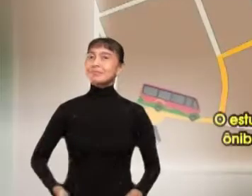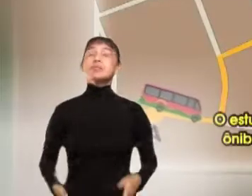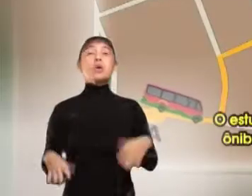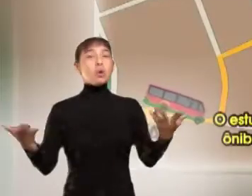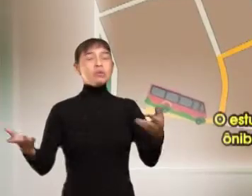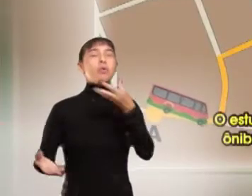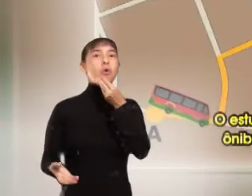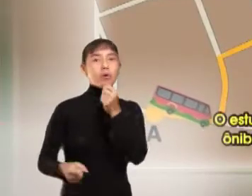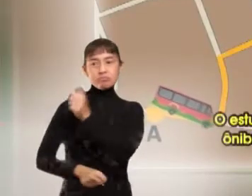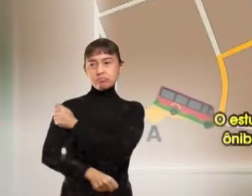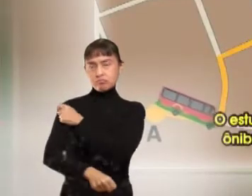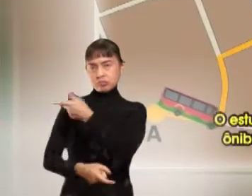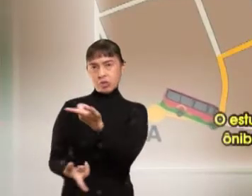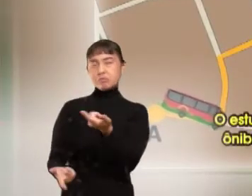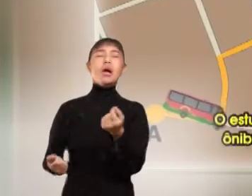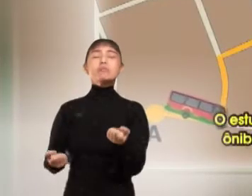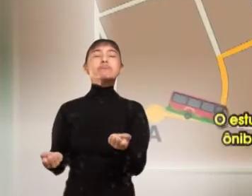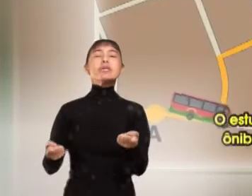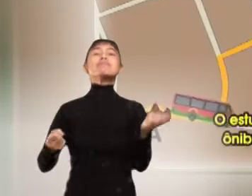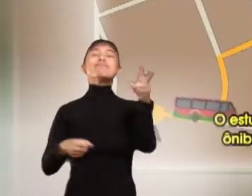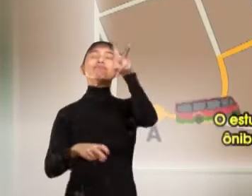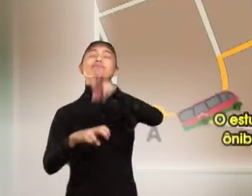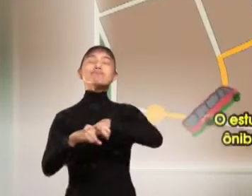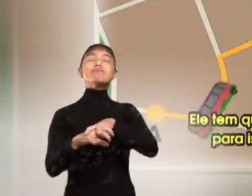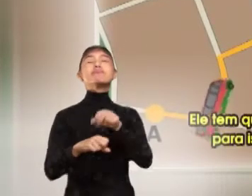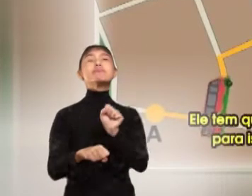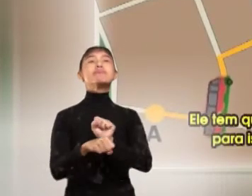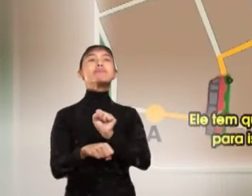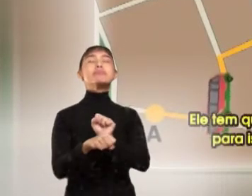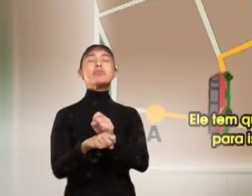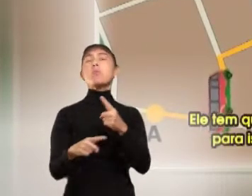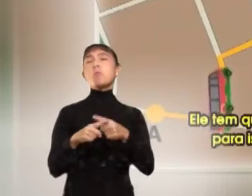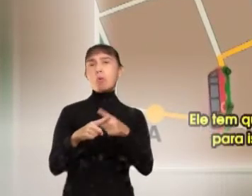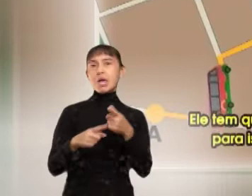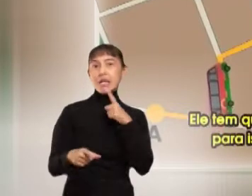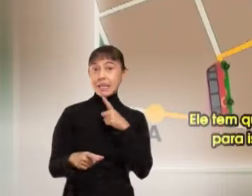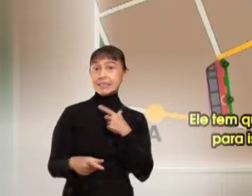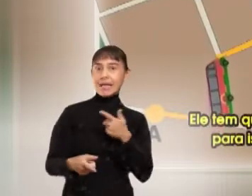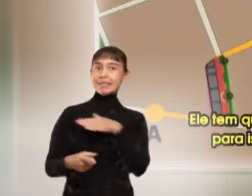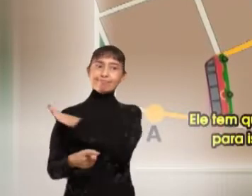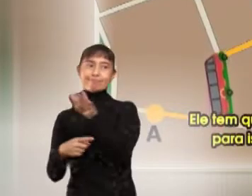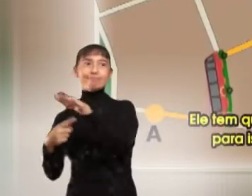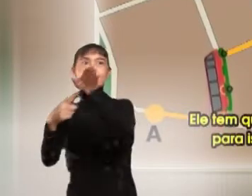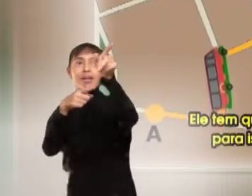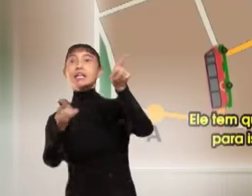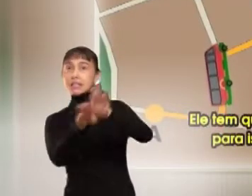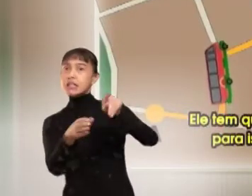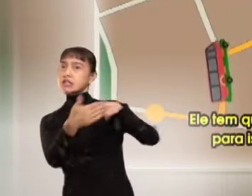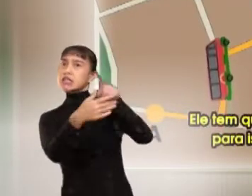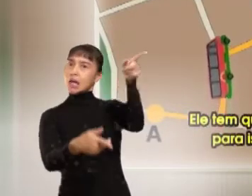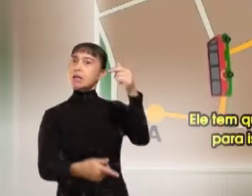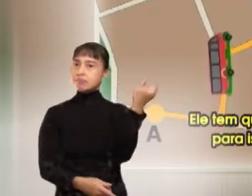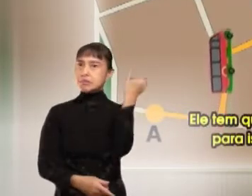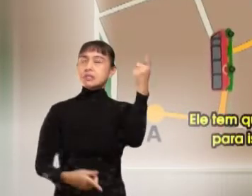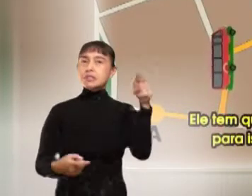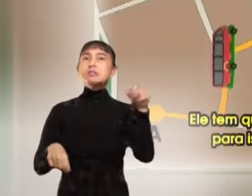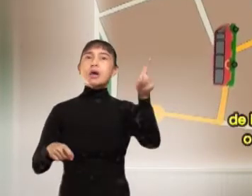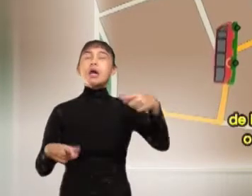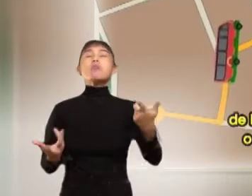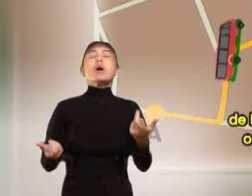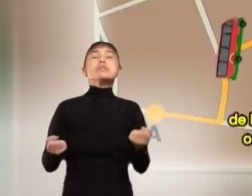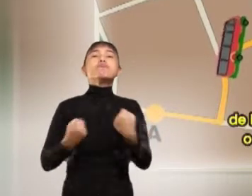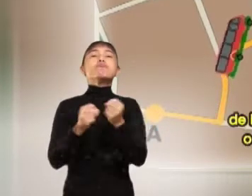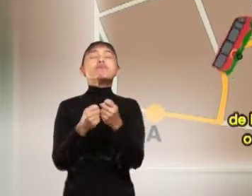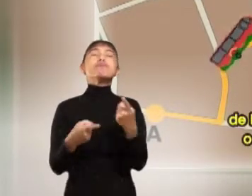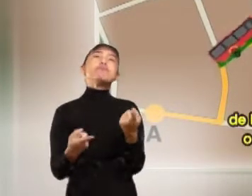O estudante não pegou esse ônibus de forma aleatória. Ele tem que chegar ao seu destino e, para isso, precisa de um meio